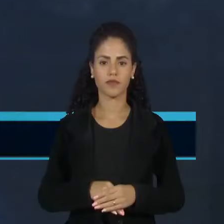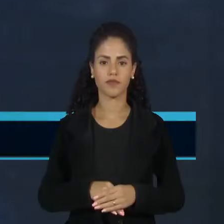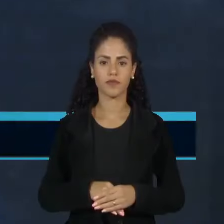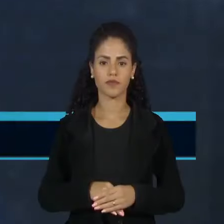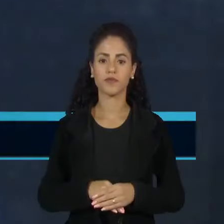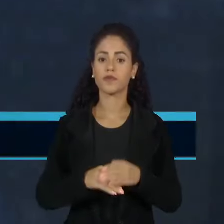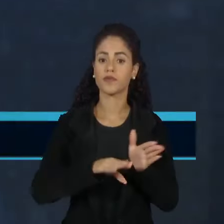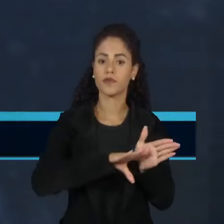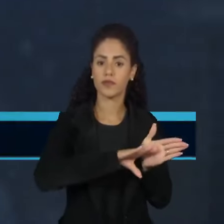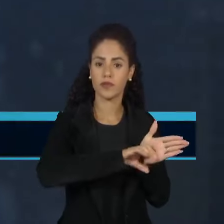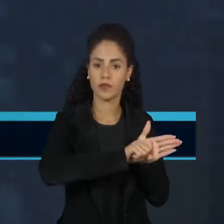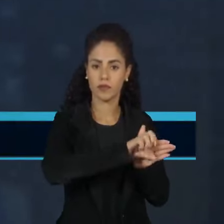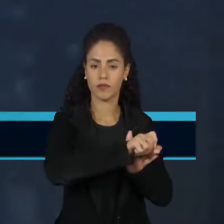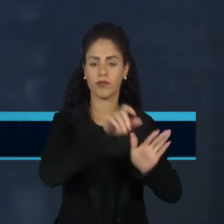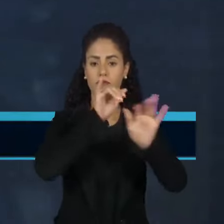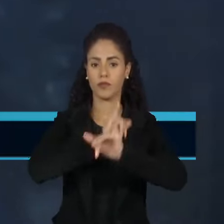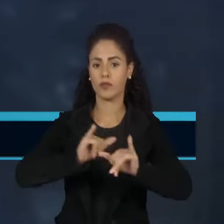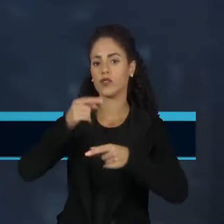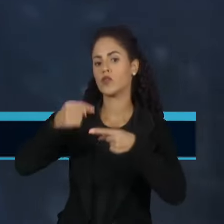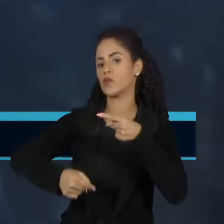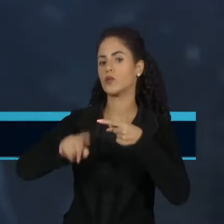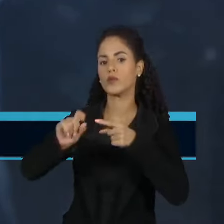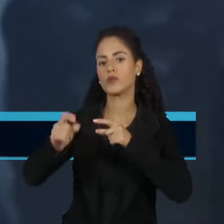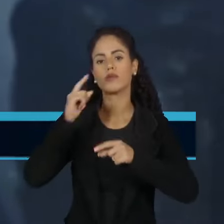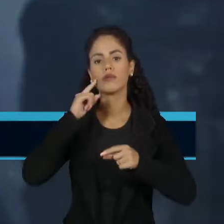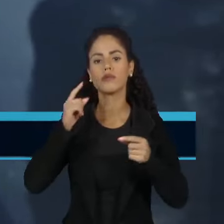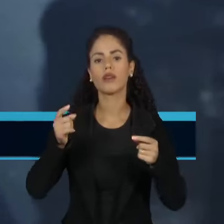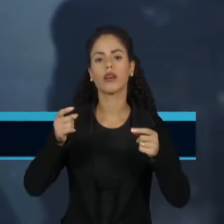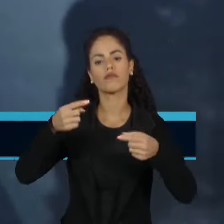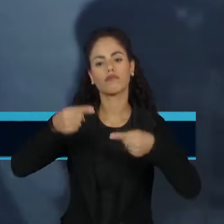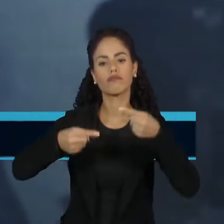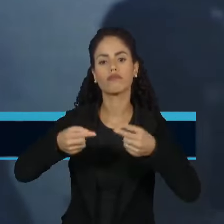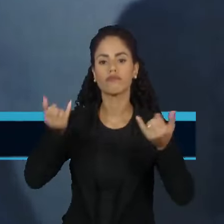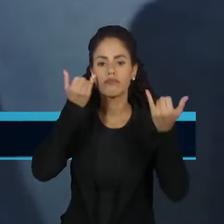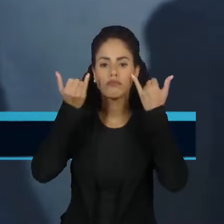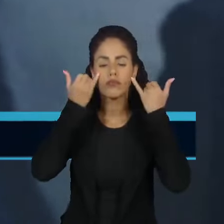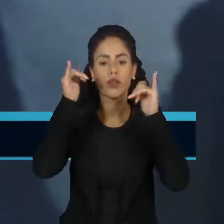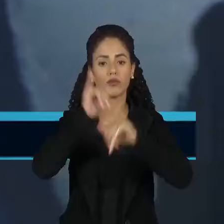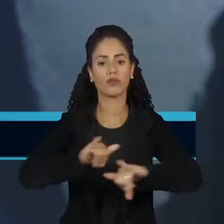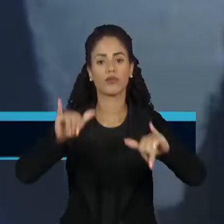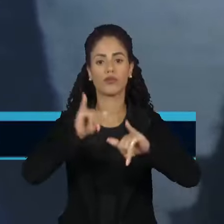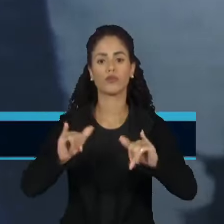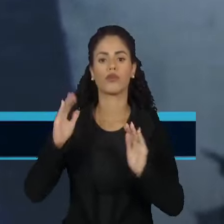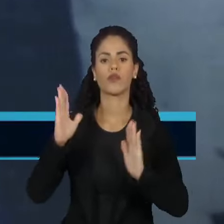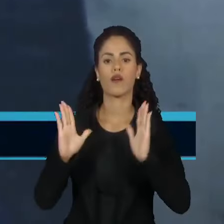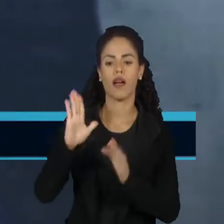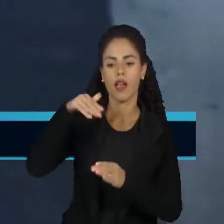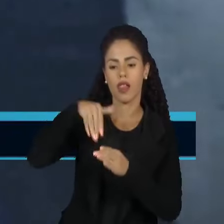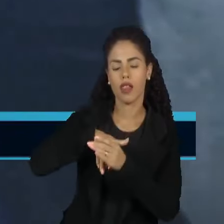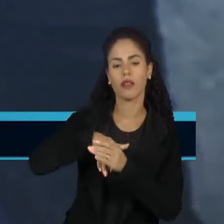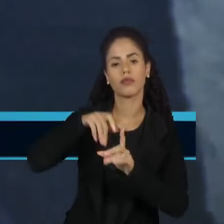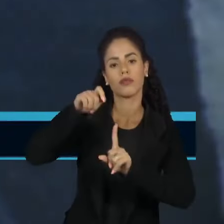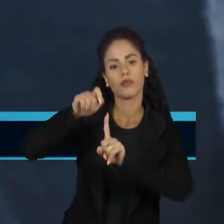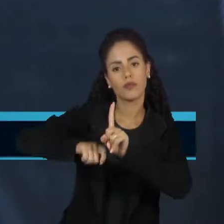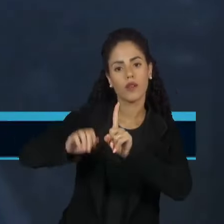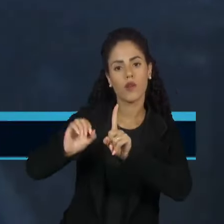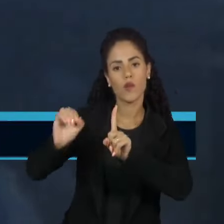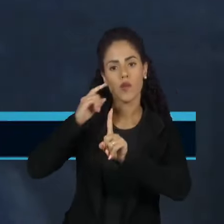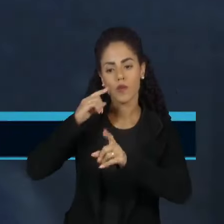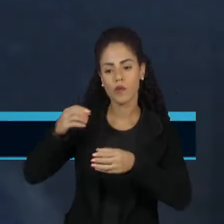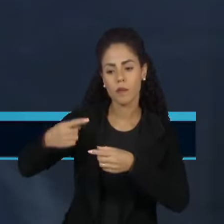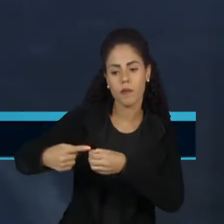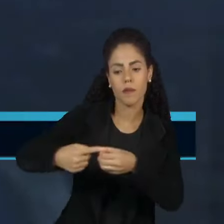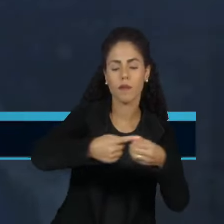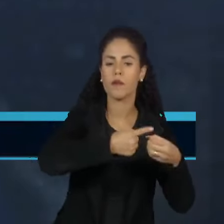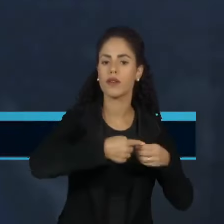O Google anunciou que vai proibir o impulsionamento de conteúdo político para as eleições municipais deste ano. A medida é resultado da atualização